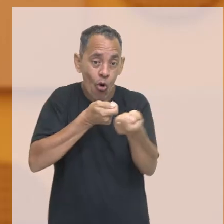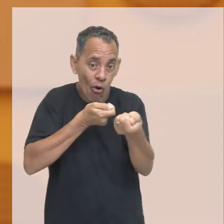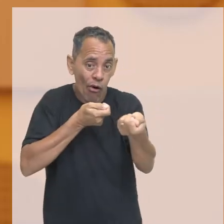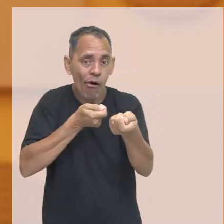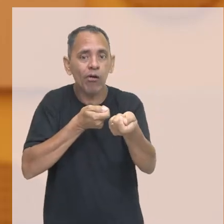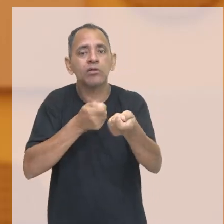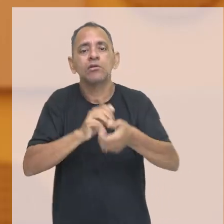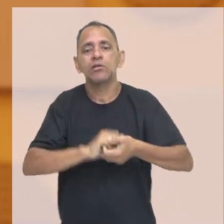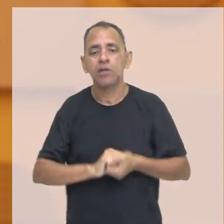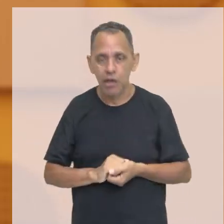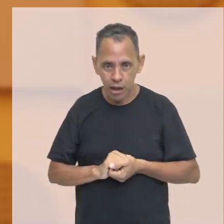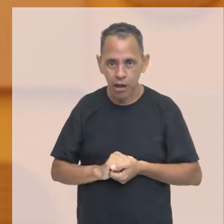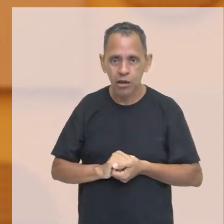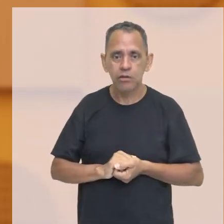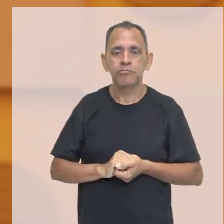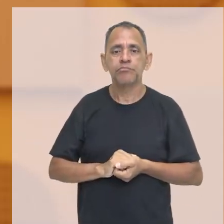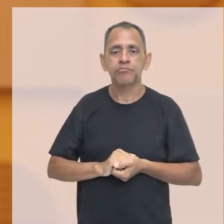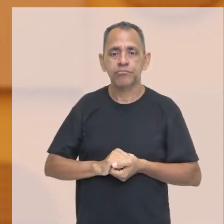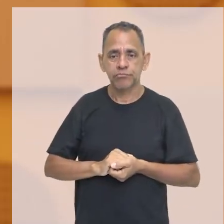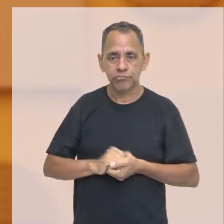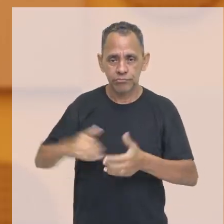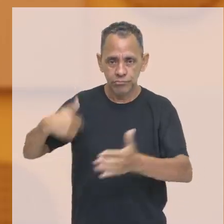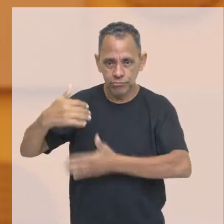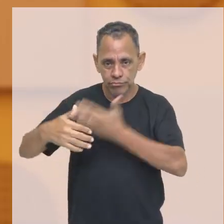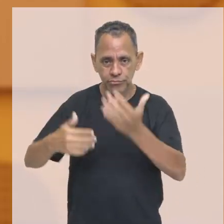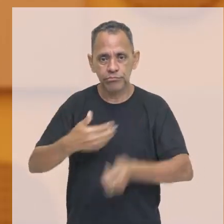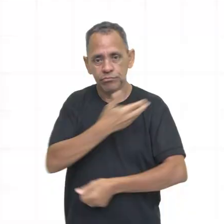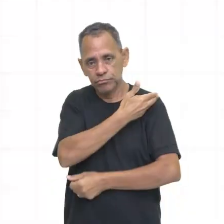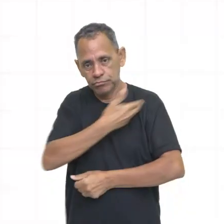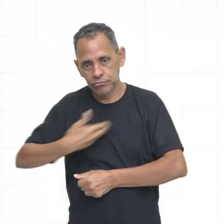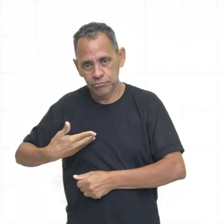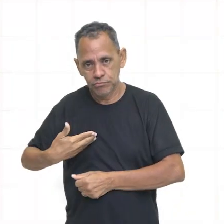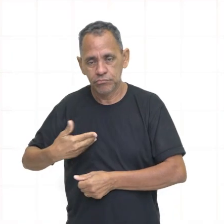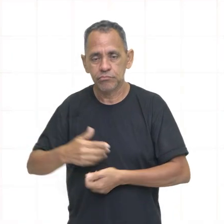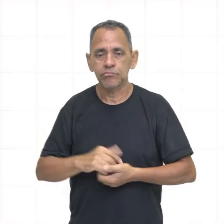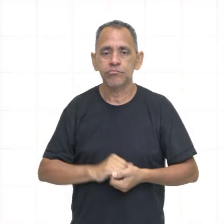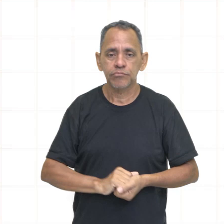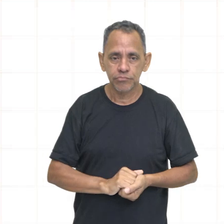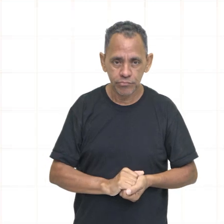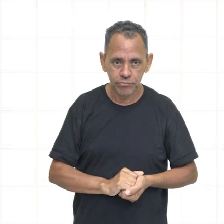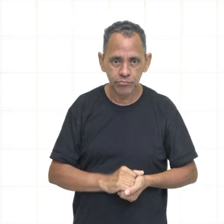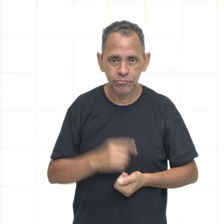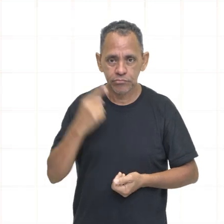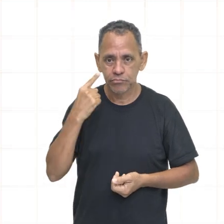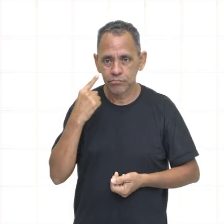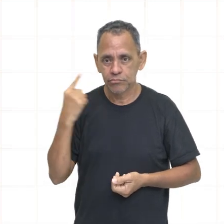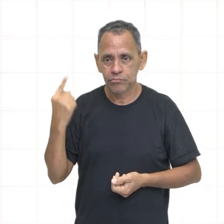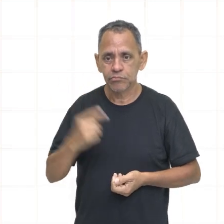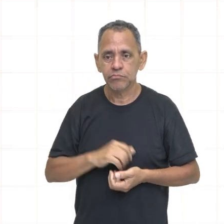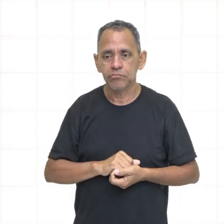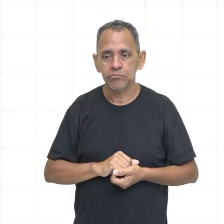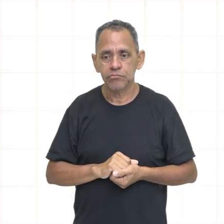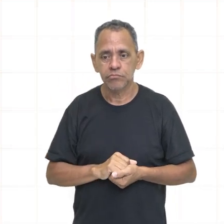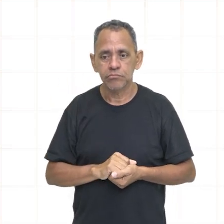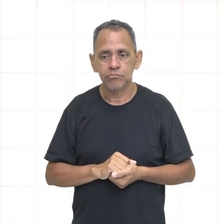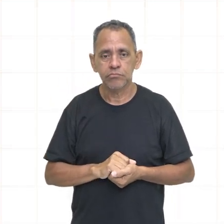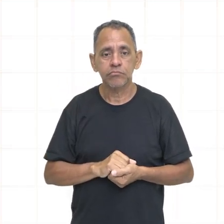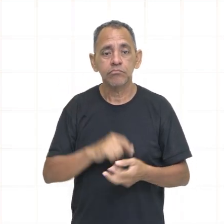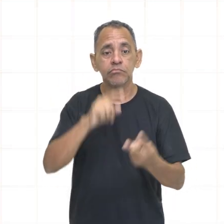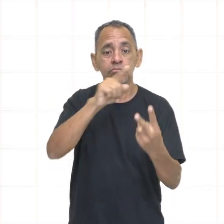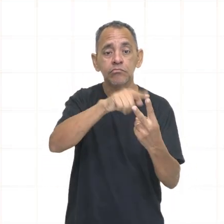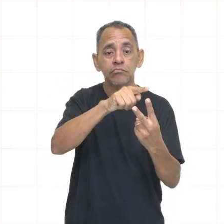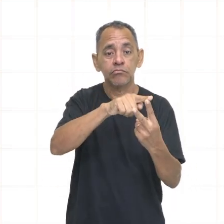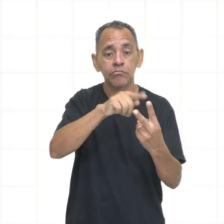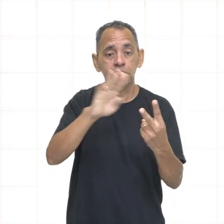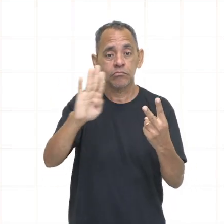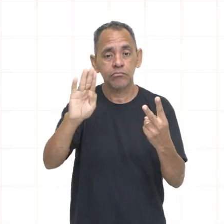desenvolvimento planejado pelo governo central. Vamos adiante com o texto, conhecer então essas duas autarquias, que é o Banco